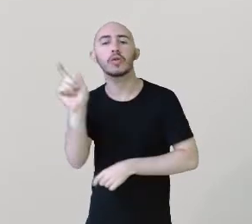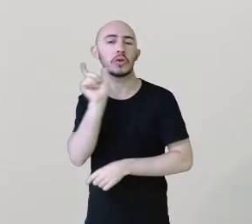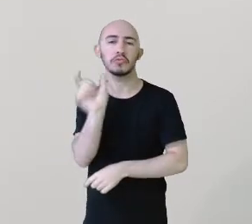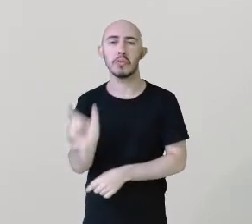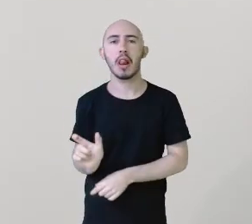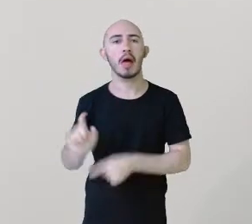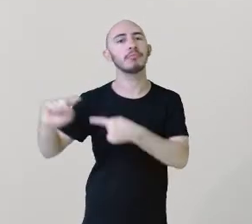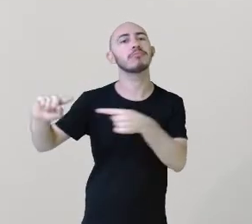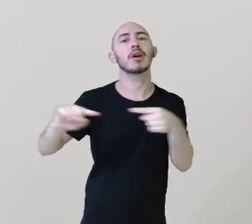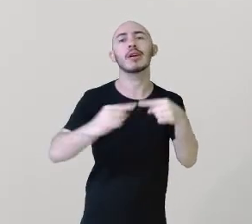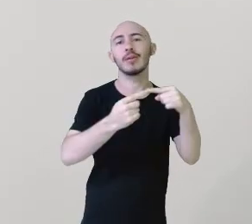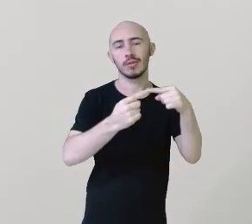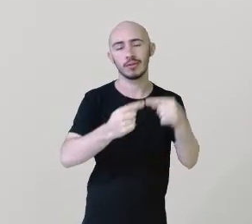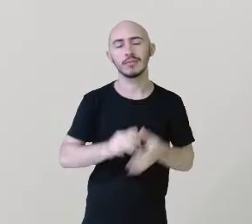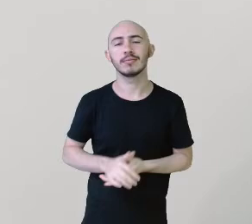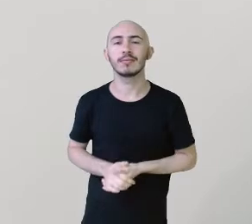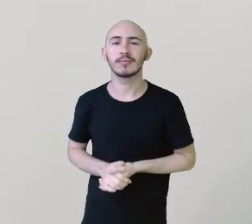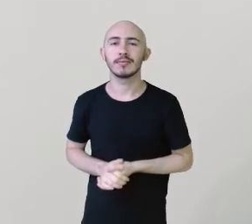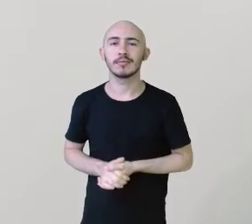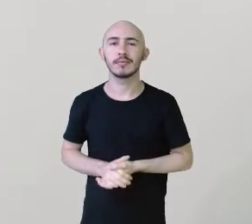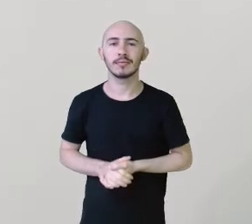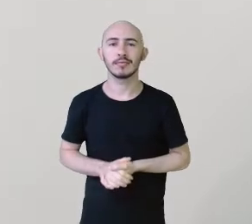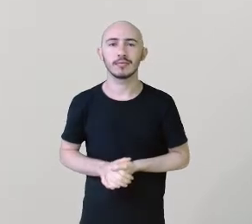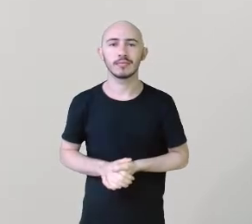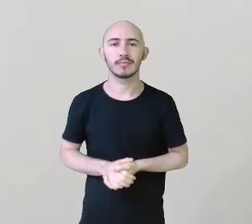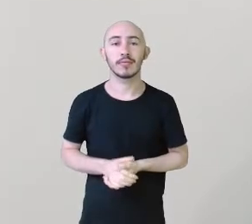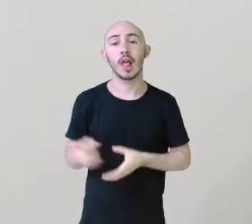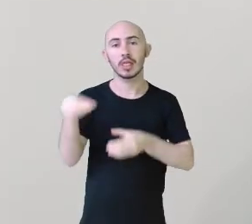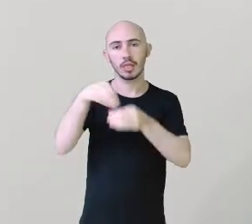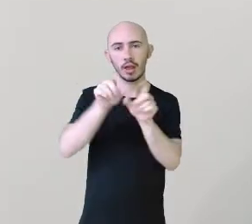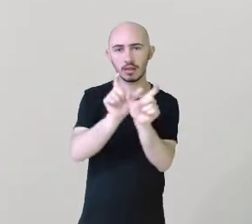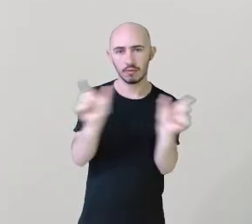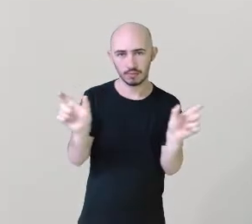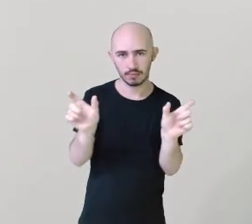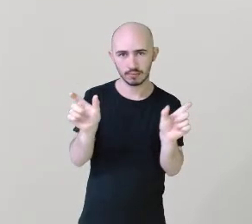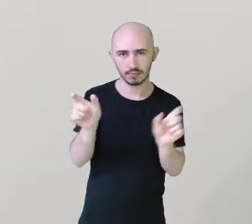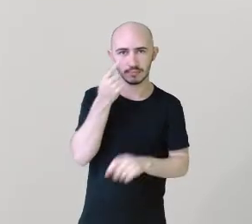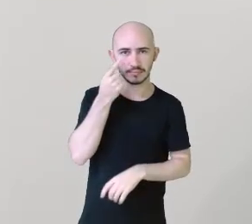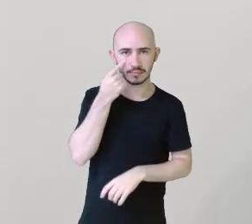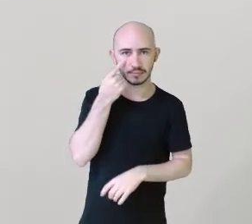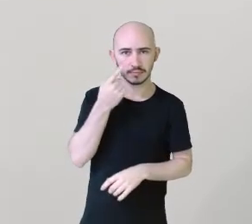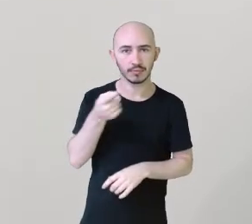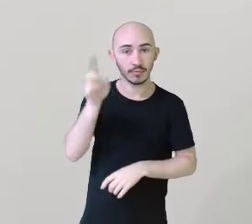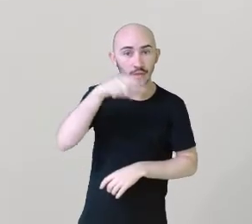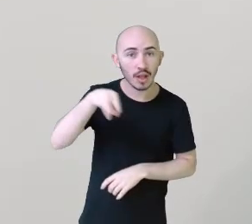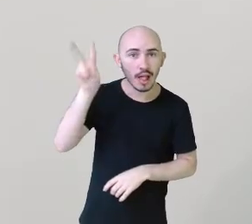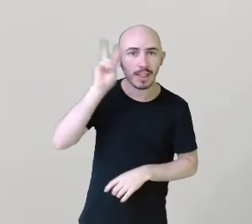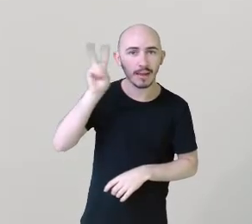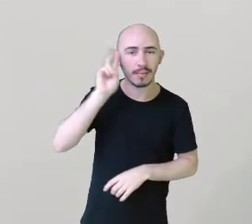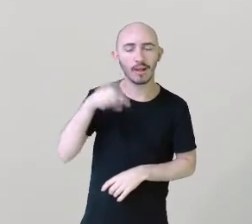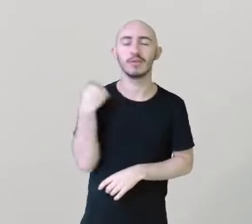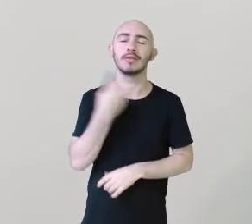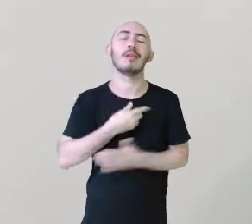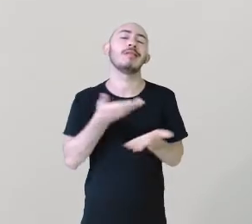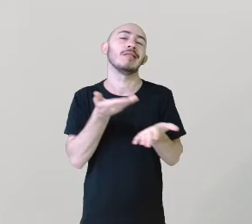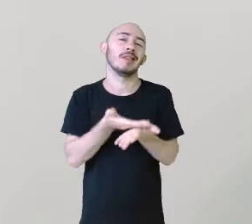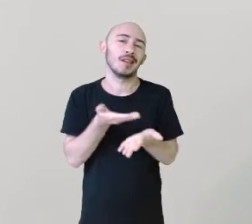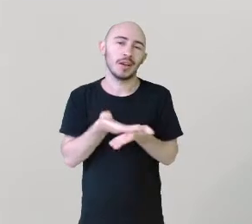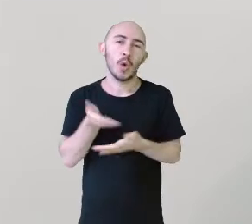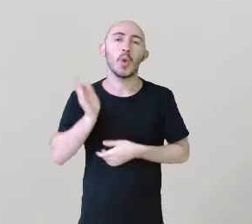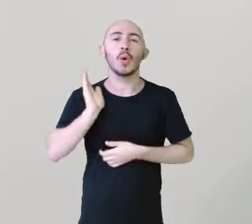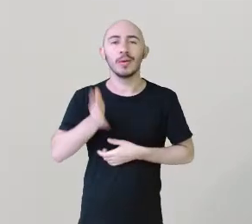que vão concordar com este substantivo na frase, na sentença. Vocês lembraram, né? A gente já trabalhou